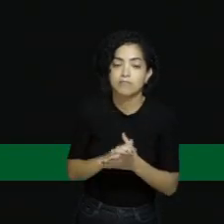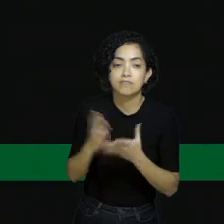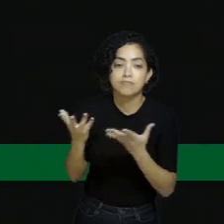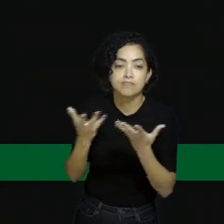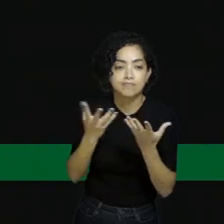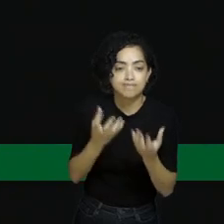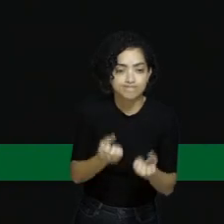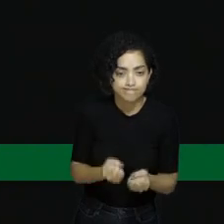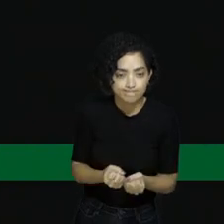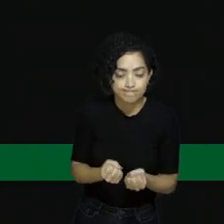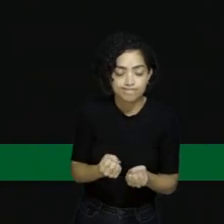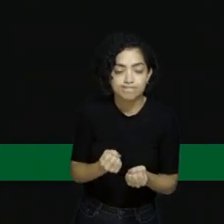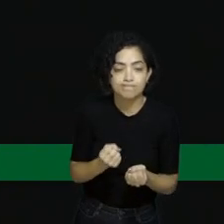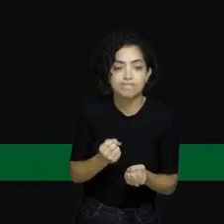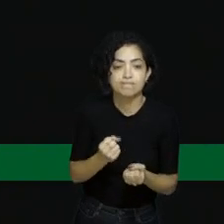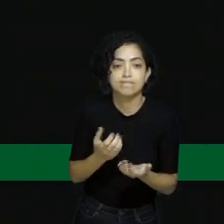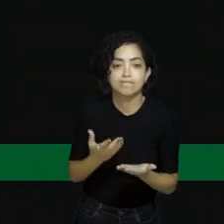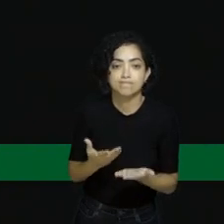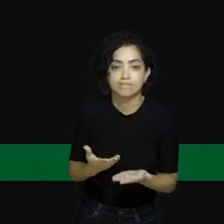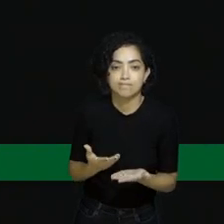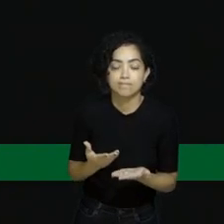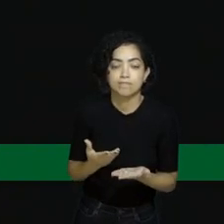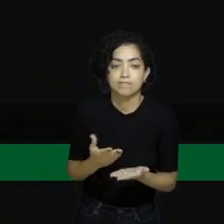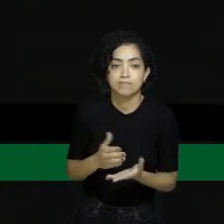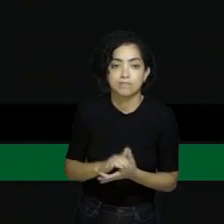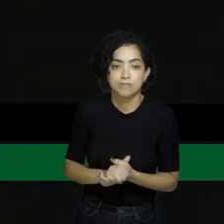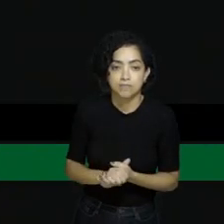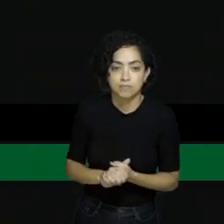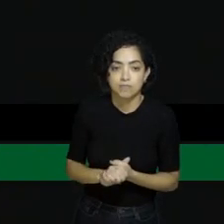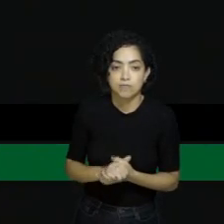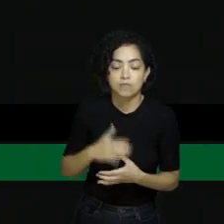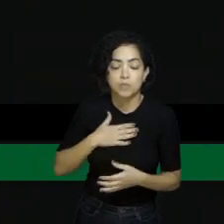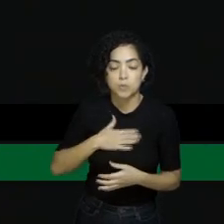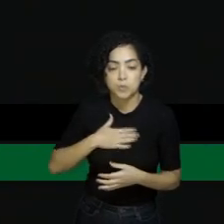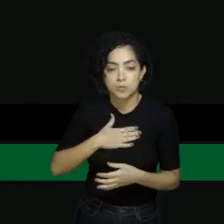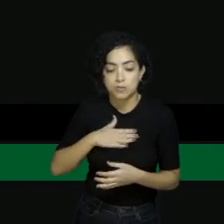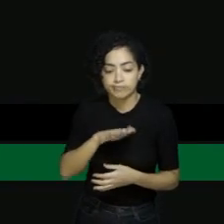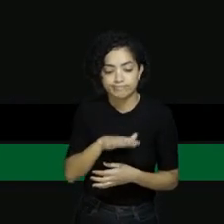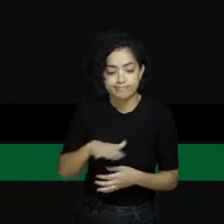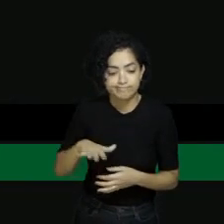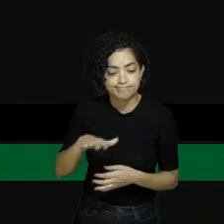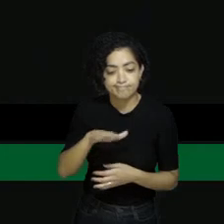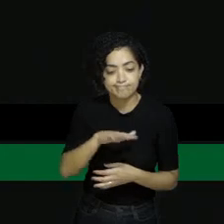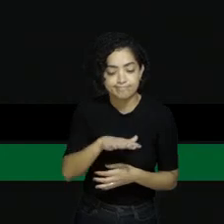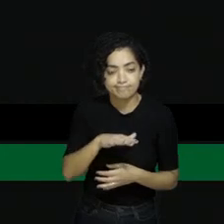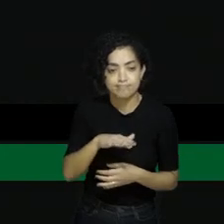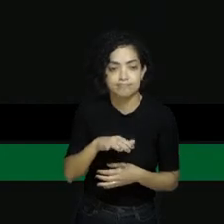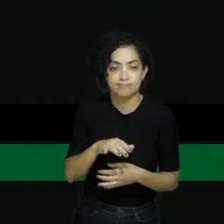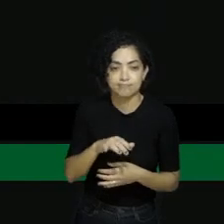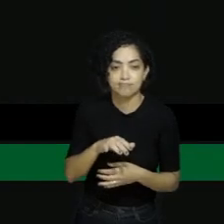braços abertos. Eu me identifico muito com esta região, com o trabalhador do campo,